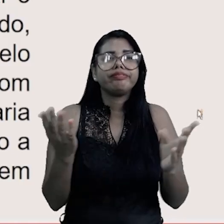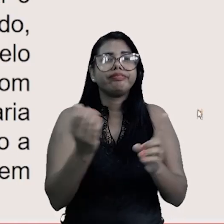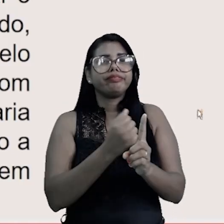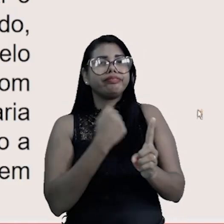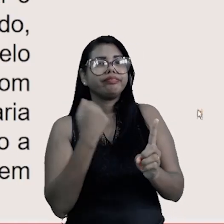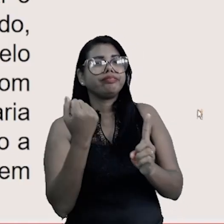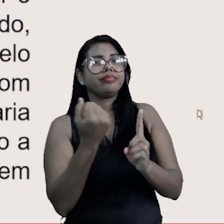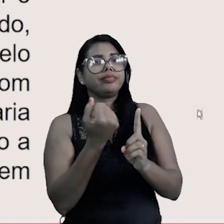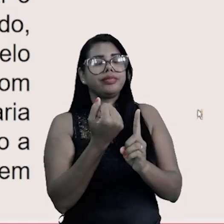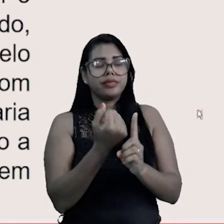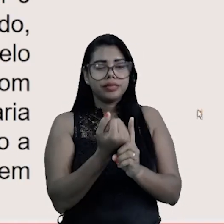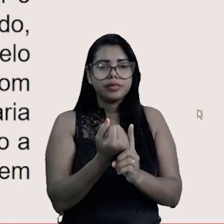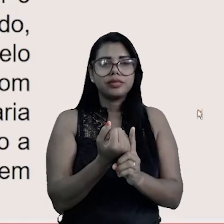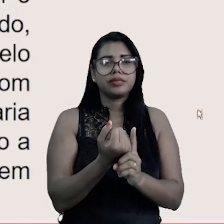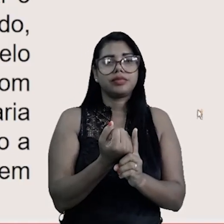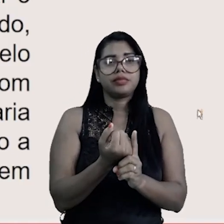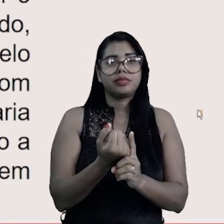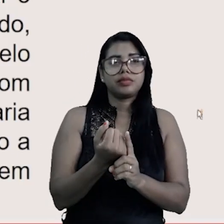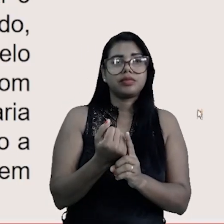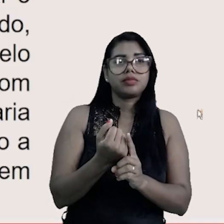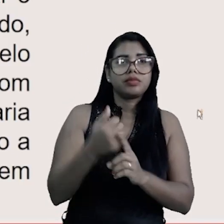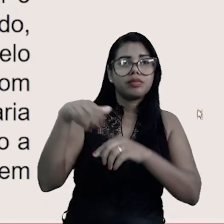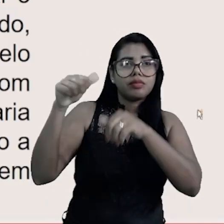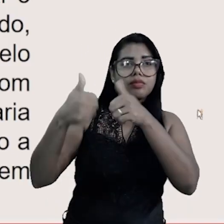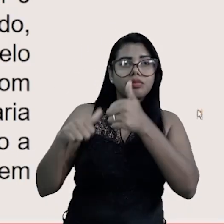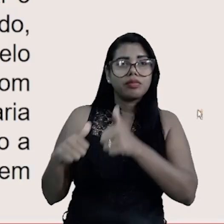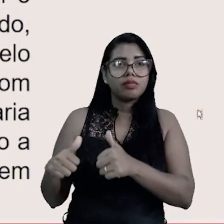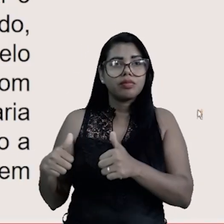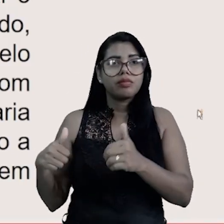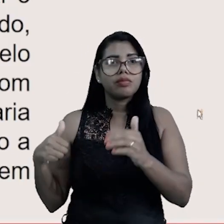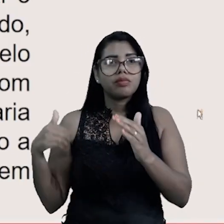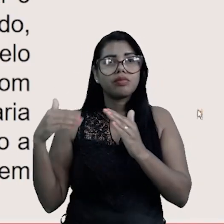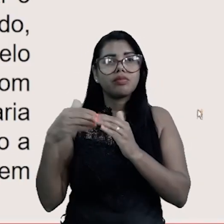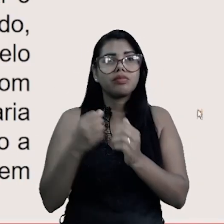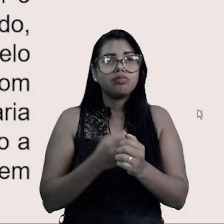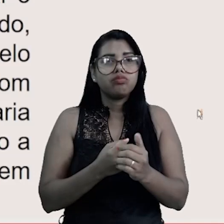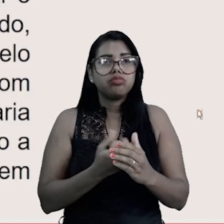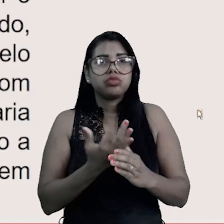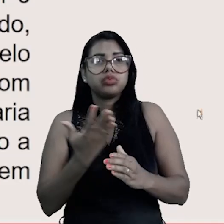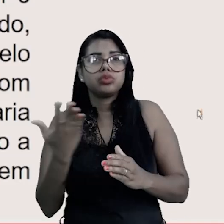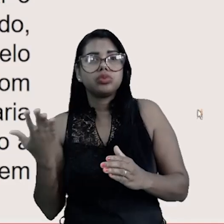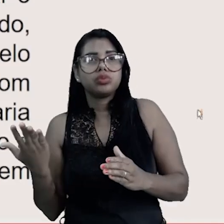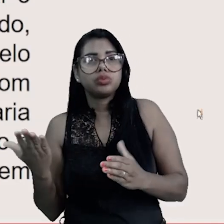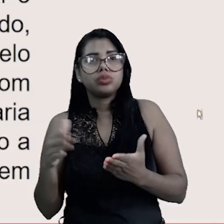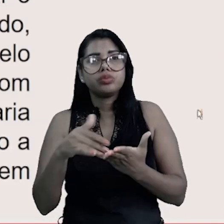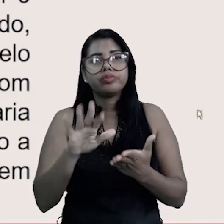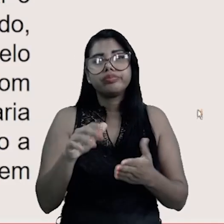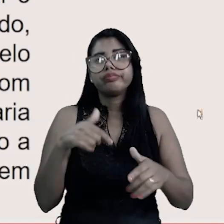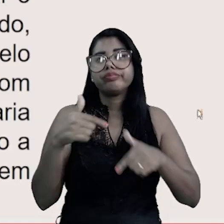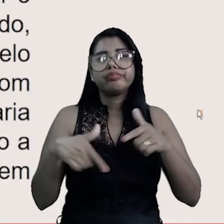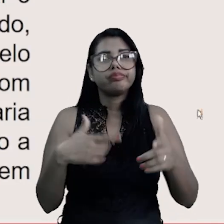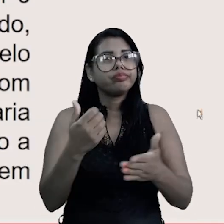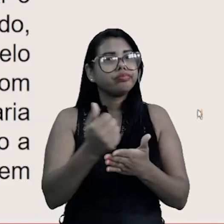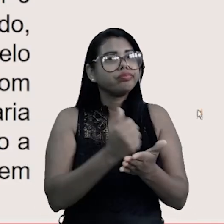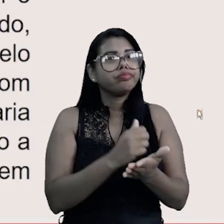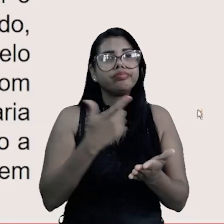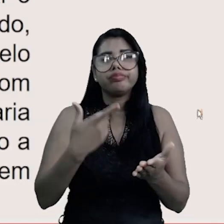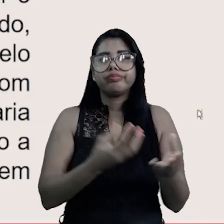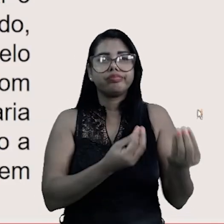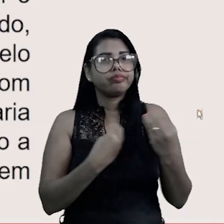como observada a partir do alto número de pessoas sem registro no